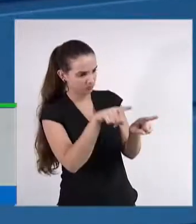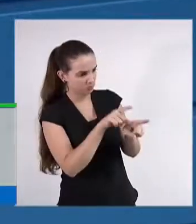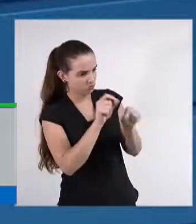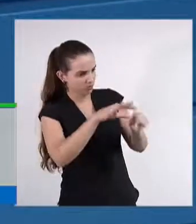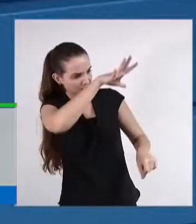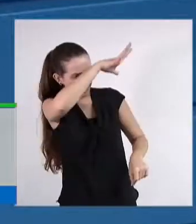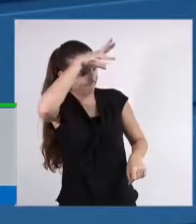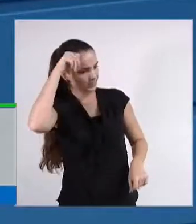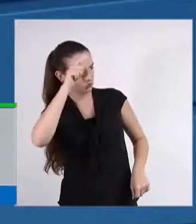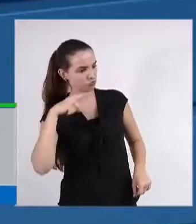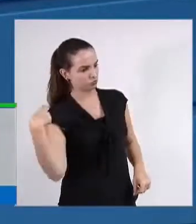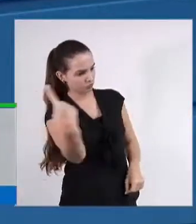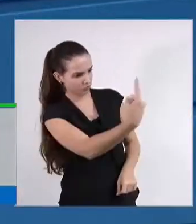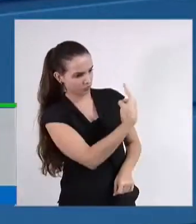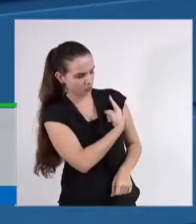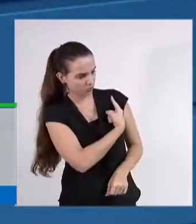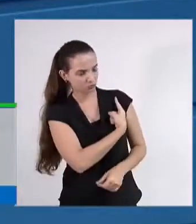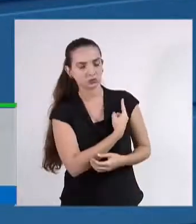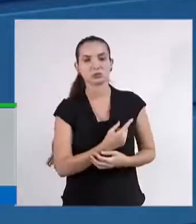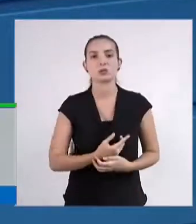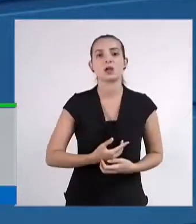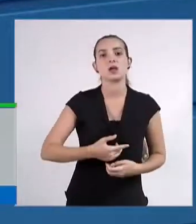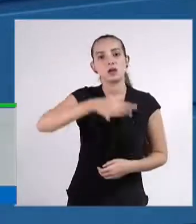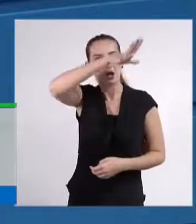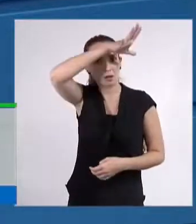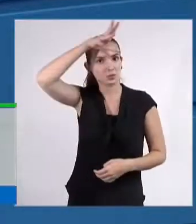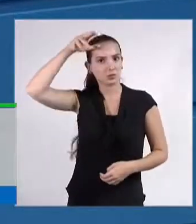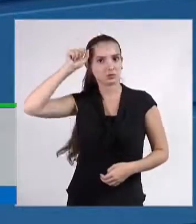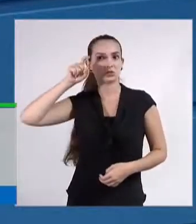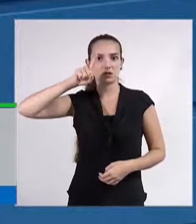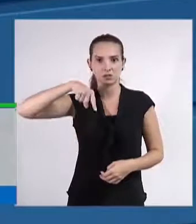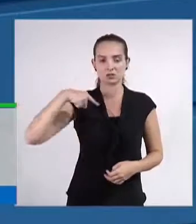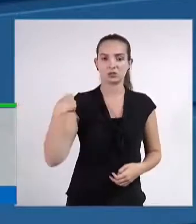é nossa. A Amazônia é nossa.